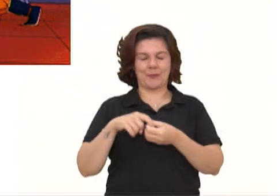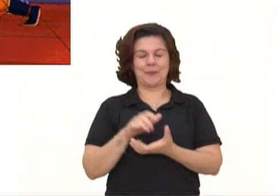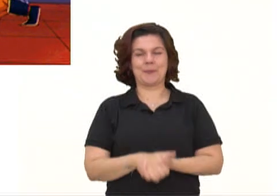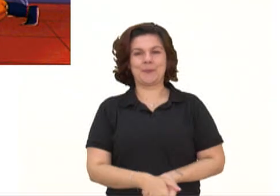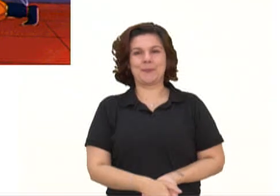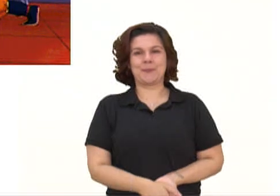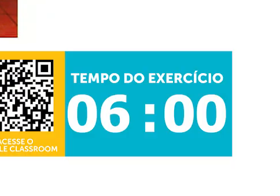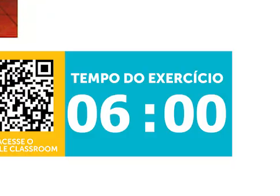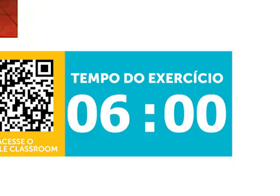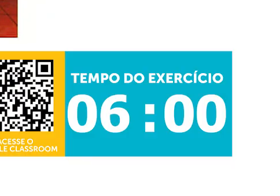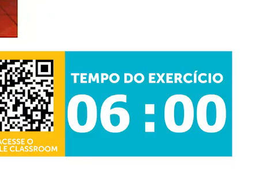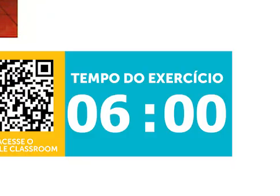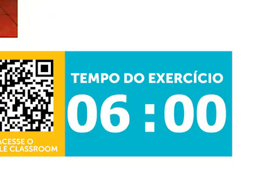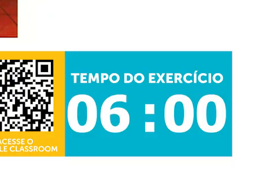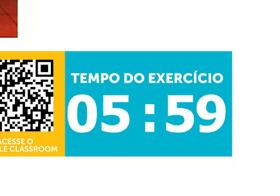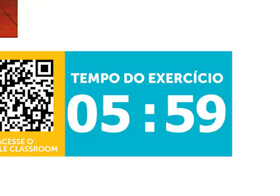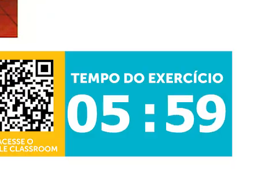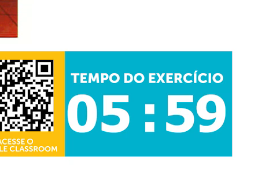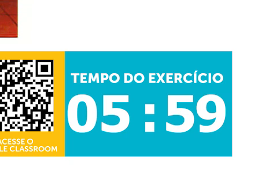resposta.